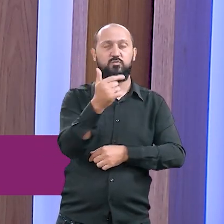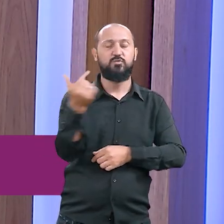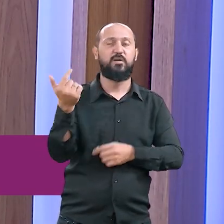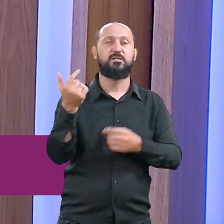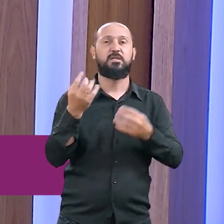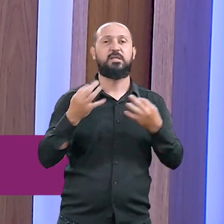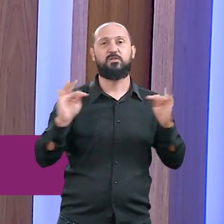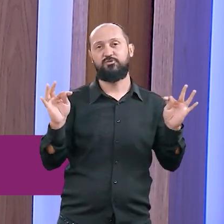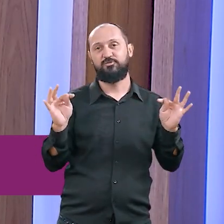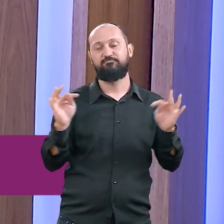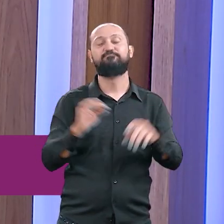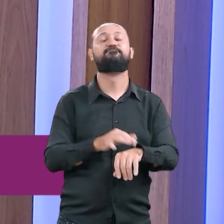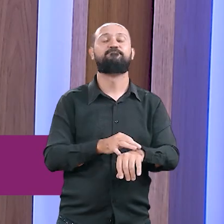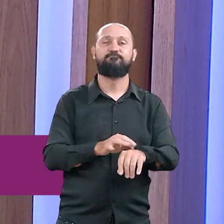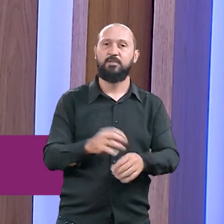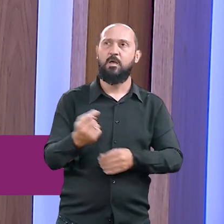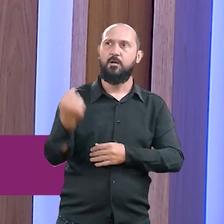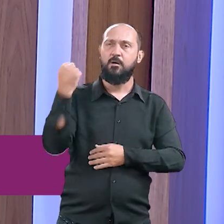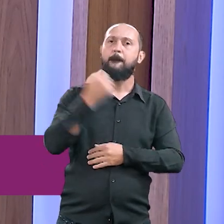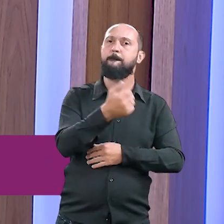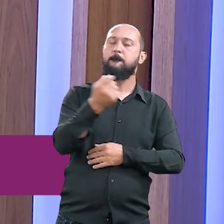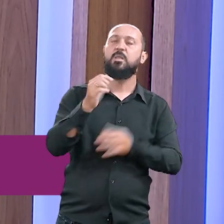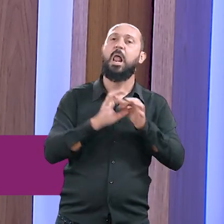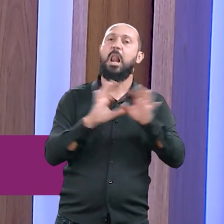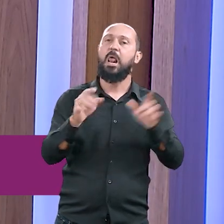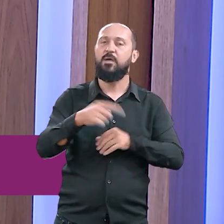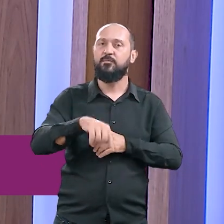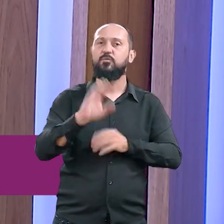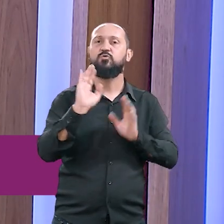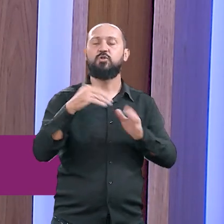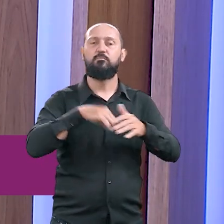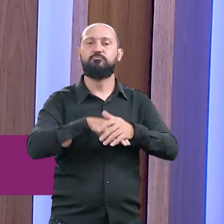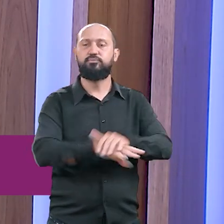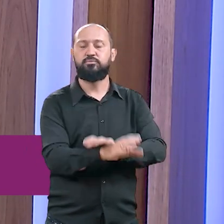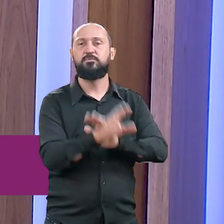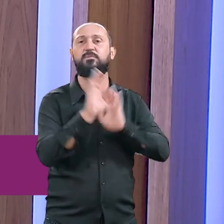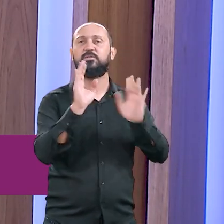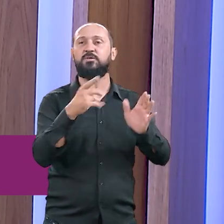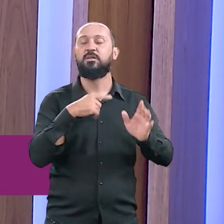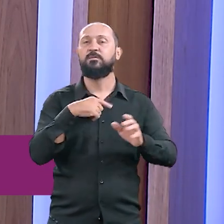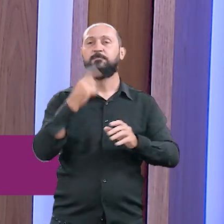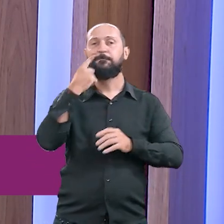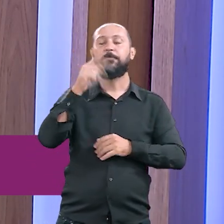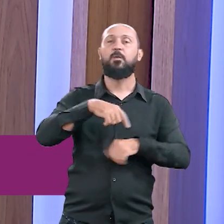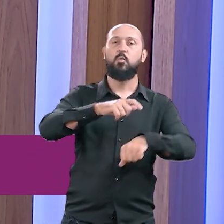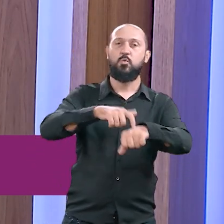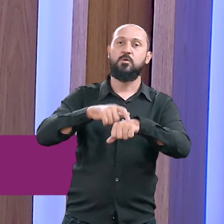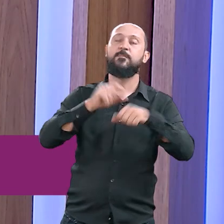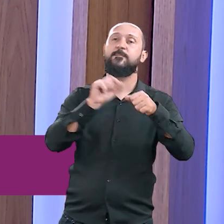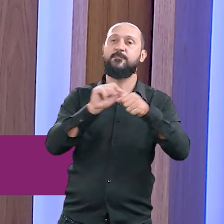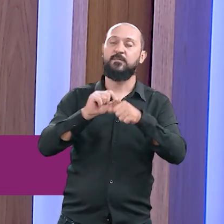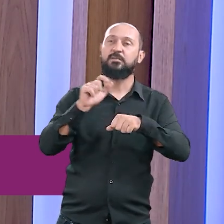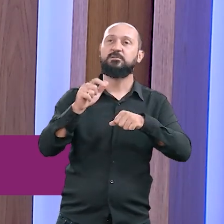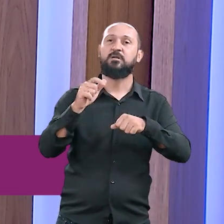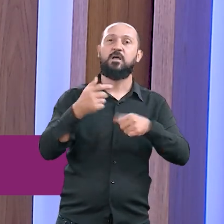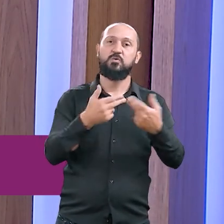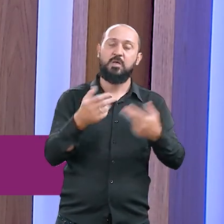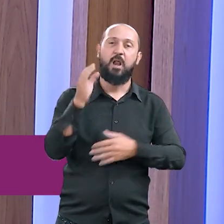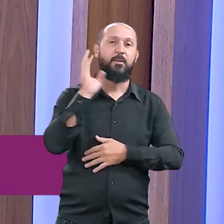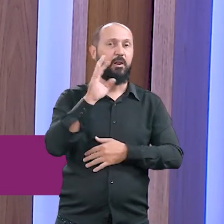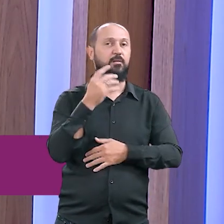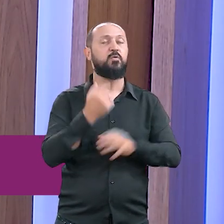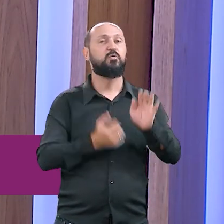gravidez. Então a brincadeira é, a ferramenta de publicidade contextual descobriu o interesse em produto